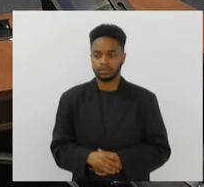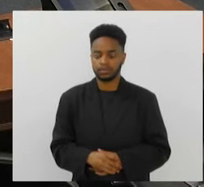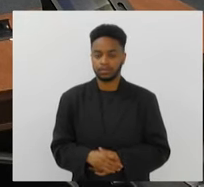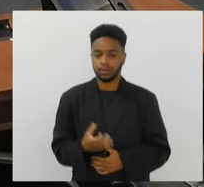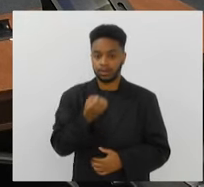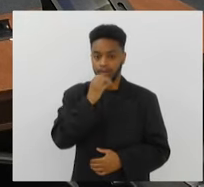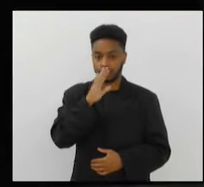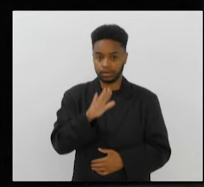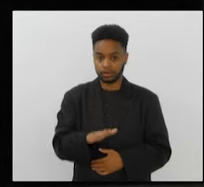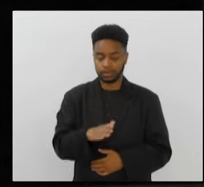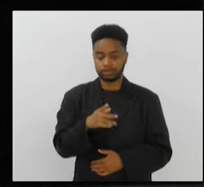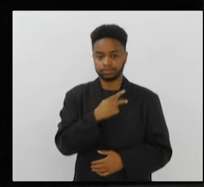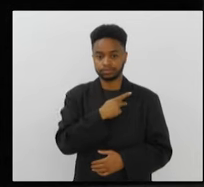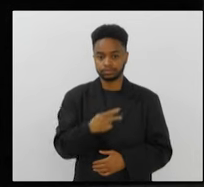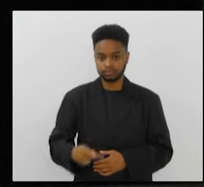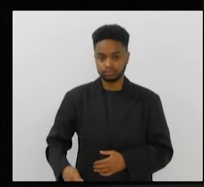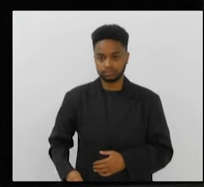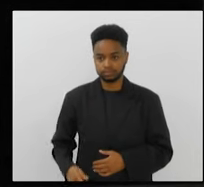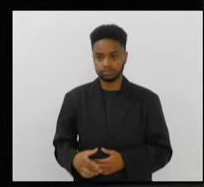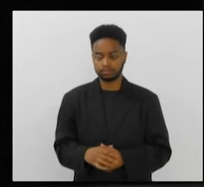Boa tarde, nobre presidente,